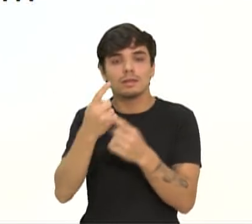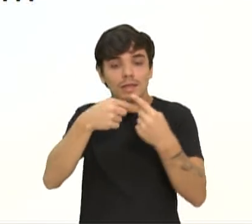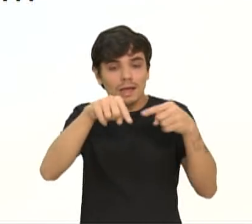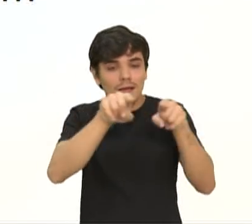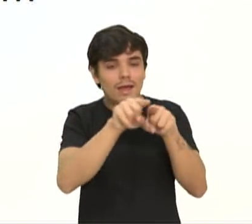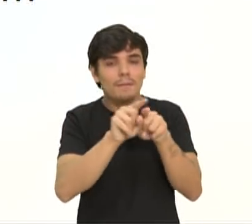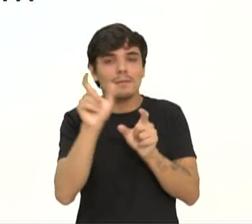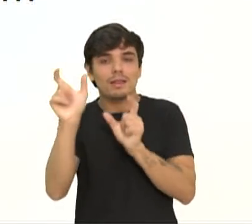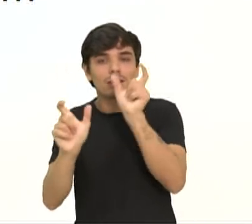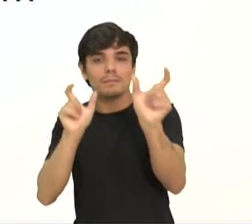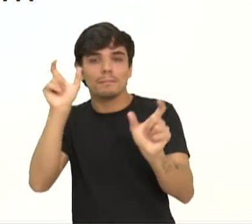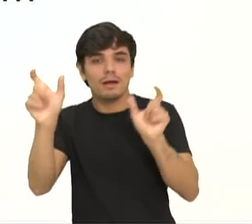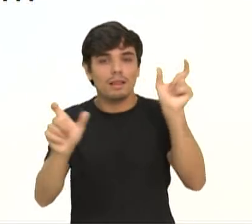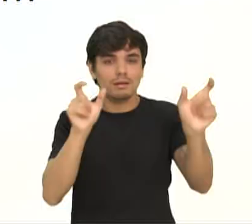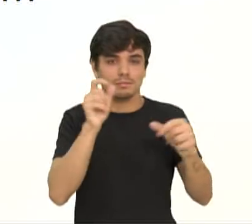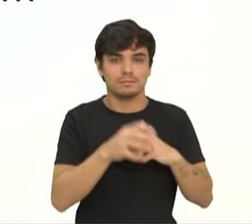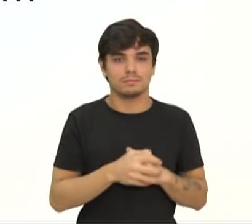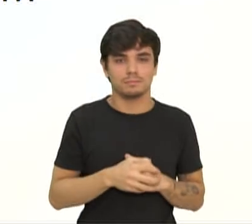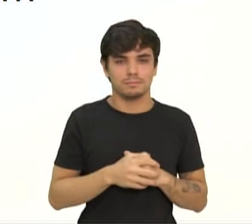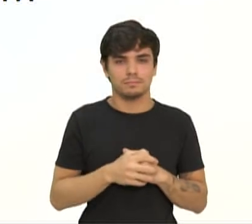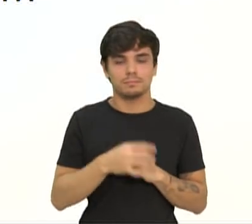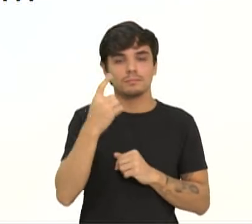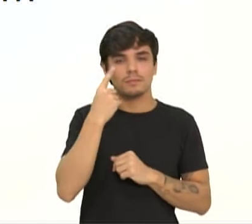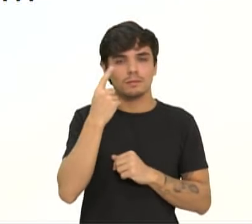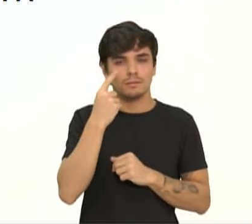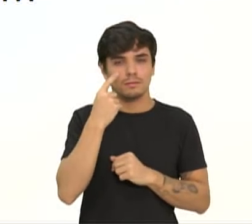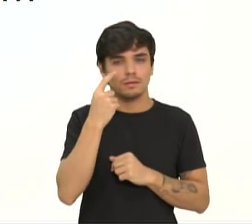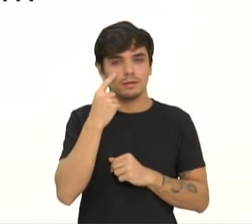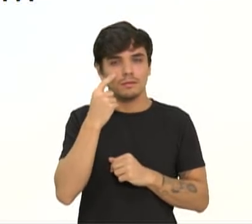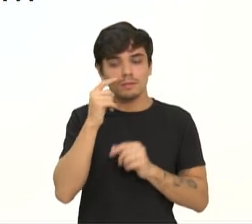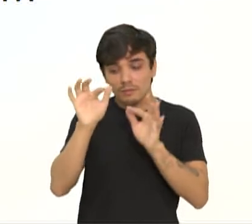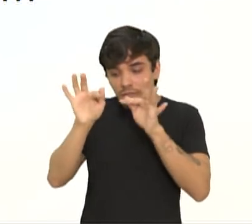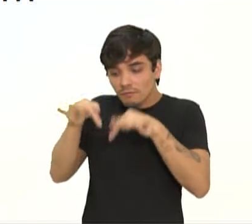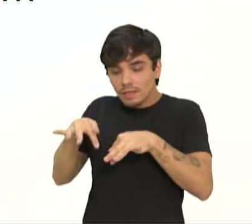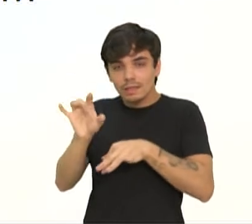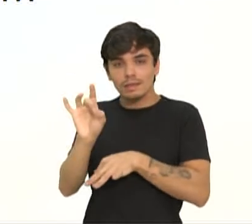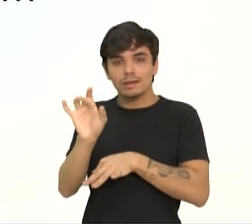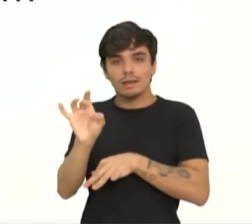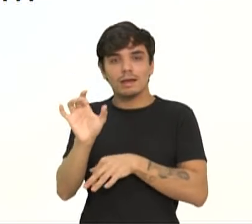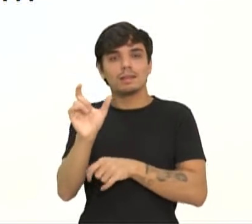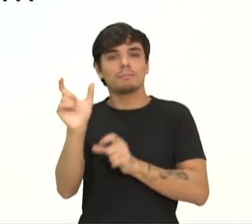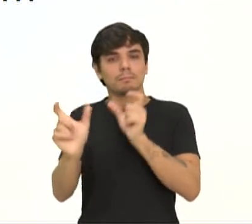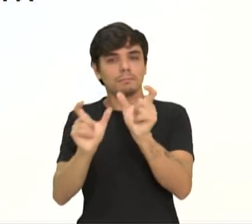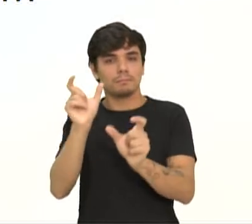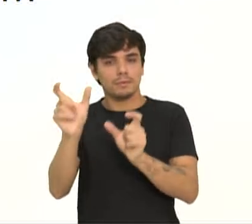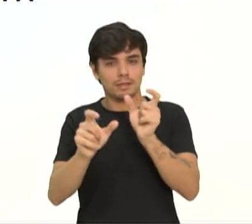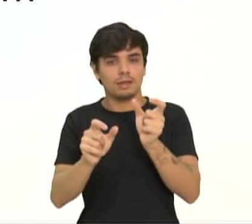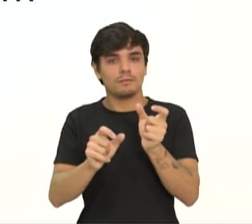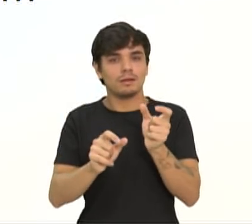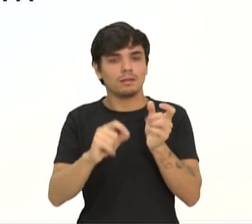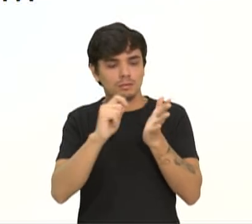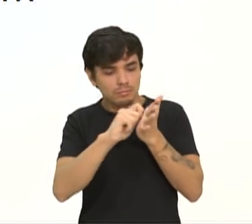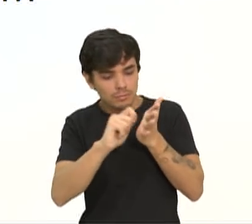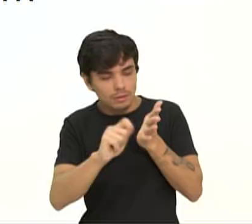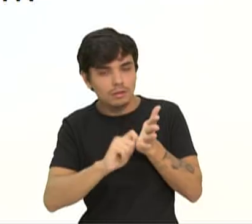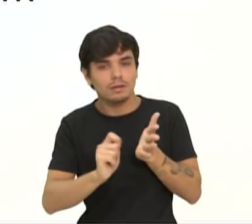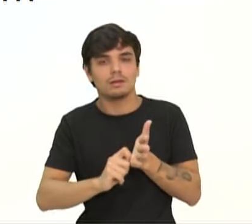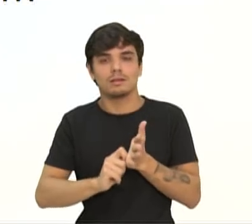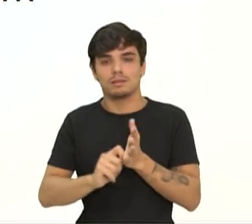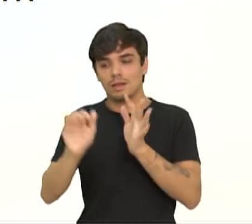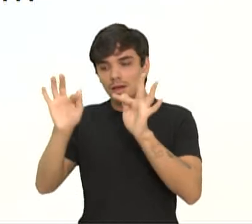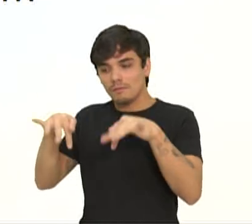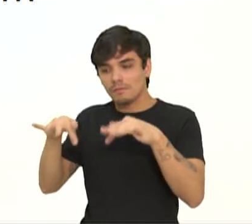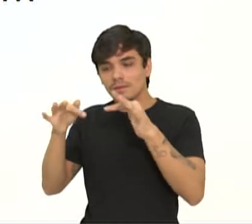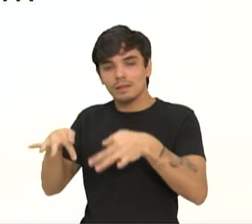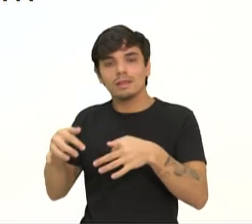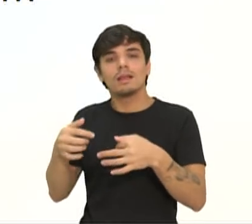nessas palavras? Então veja a terminação, o fim de cada palavra. E anote, são fins que coincidem, eles